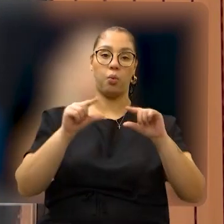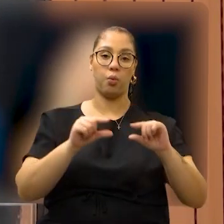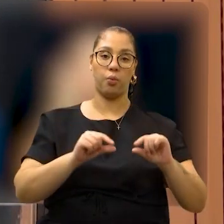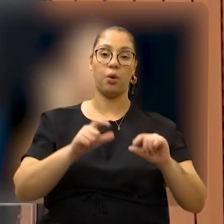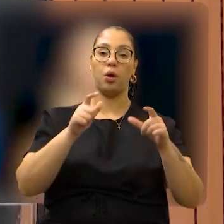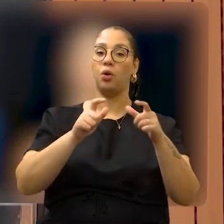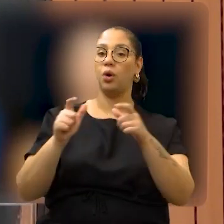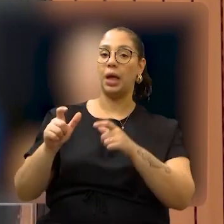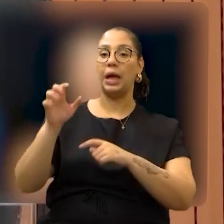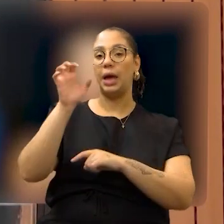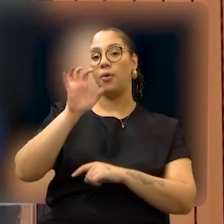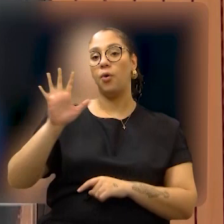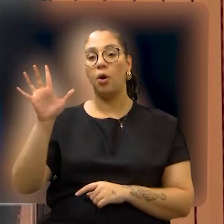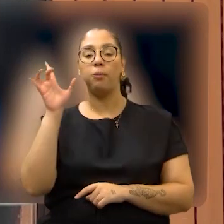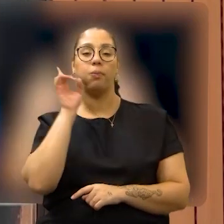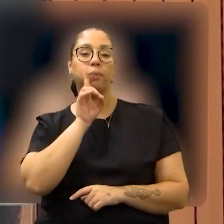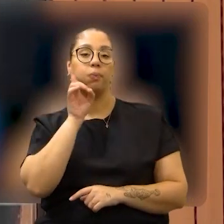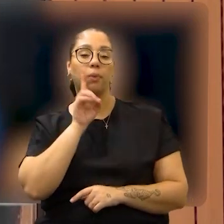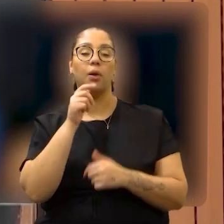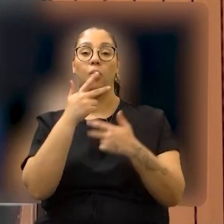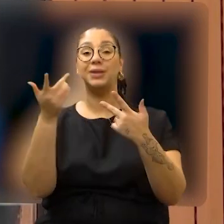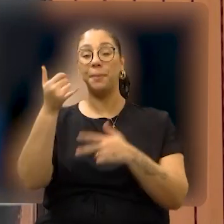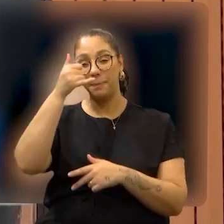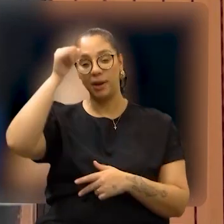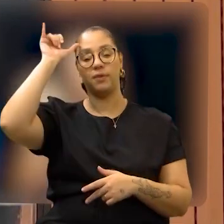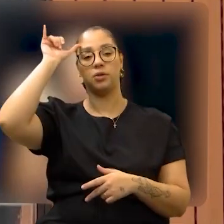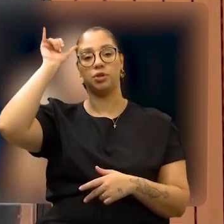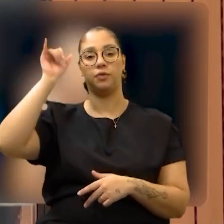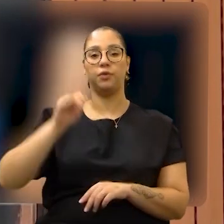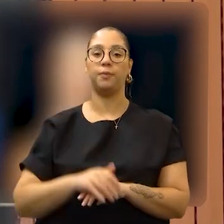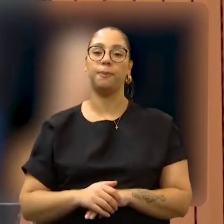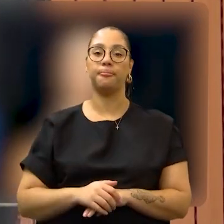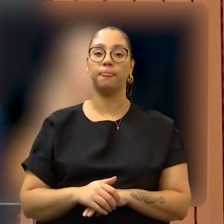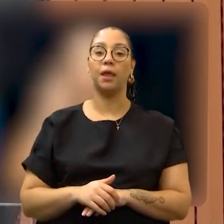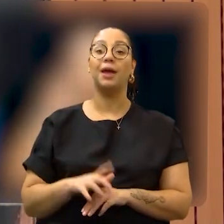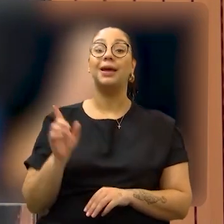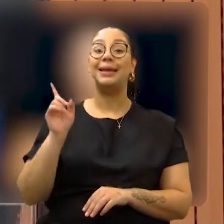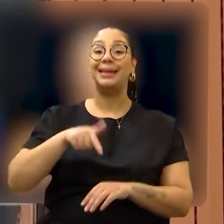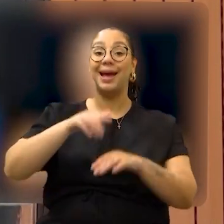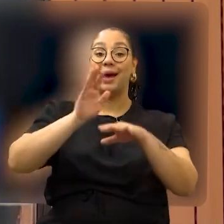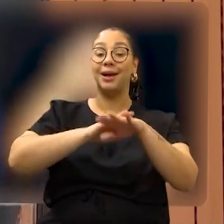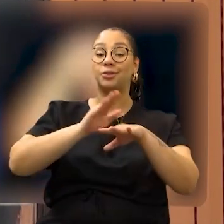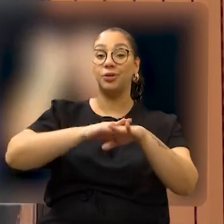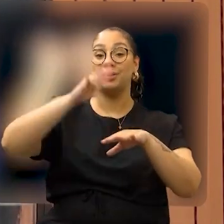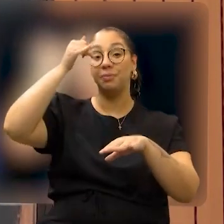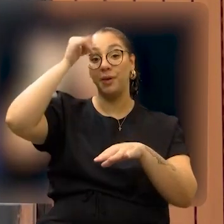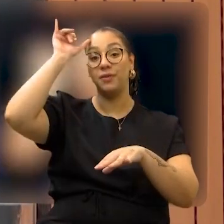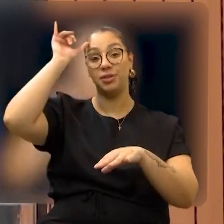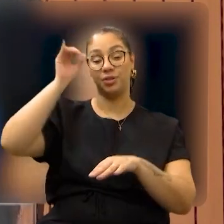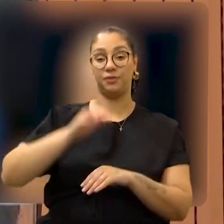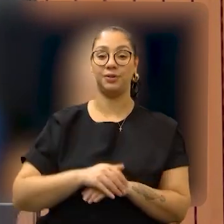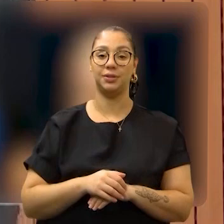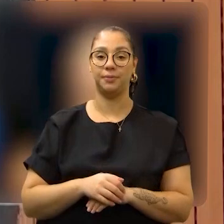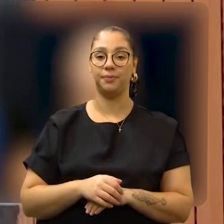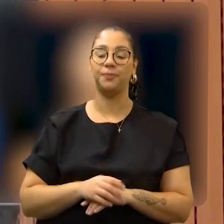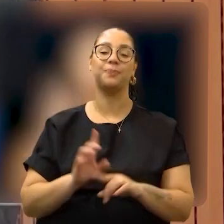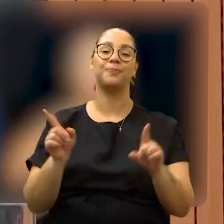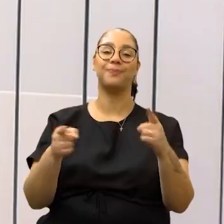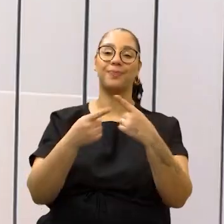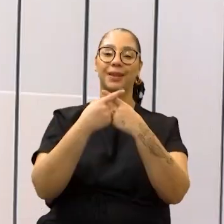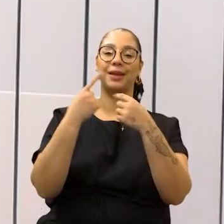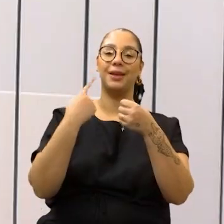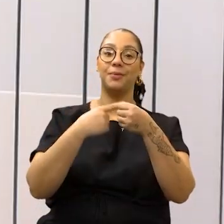uma redução em todos os lugares, seja na Europa ou nos Estados Unidos, de ações preventivas. O que a gente está falando aqui são ações